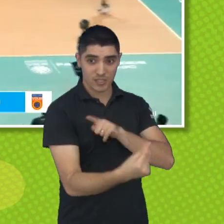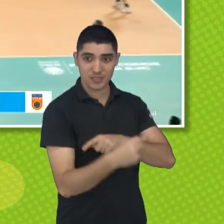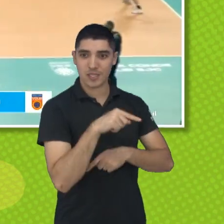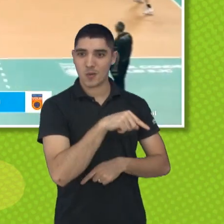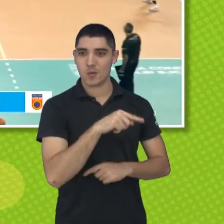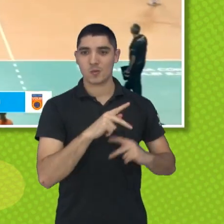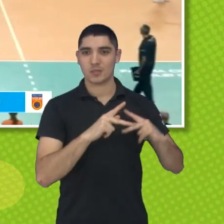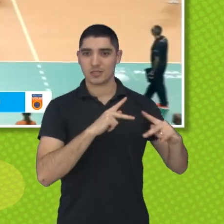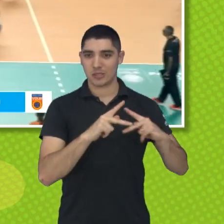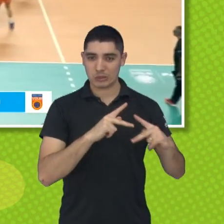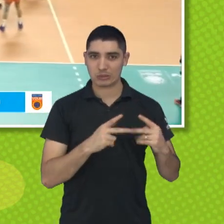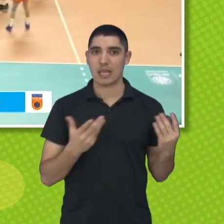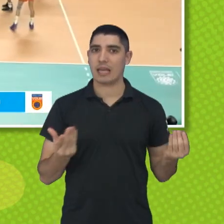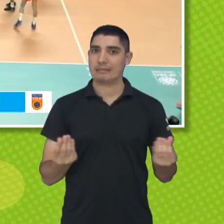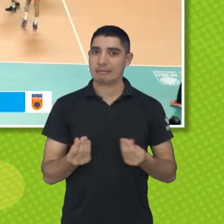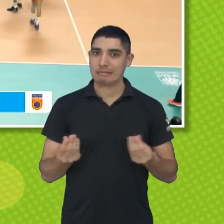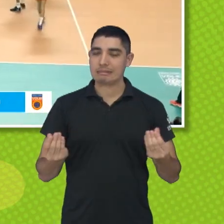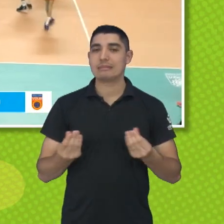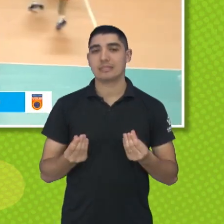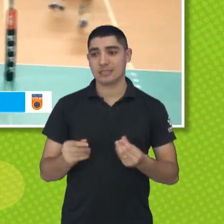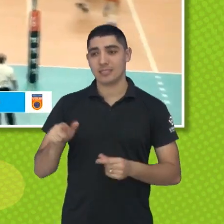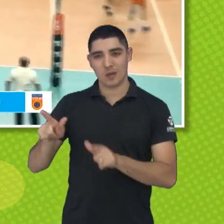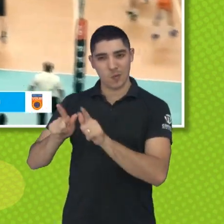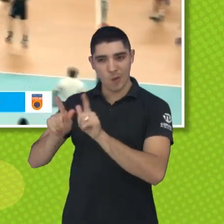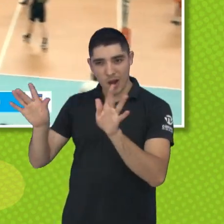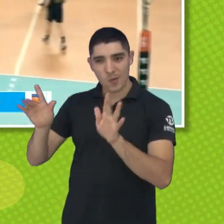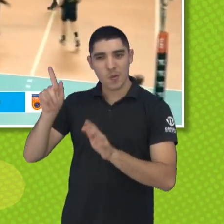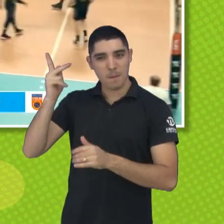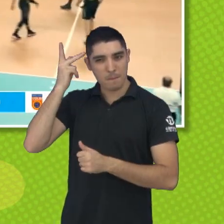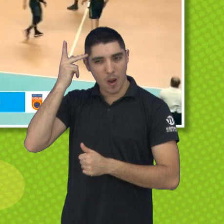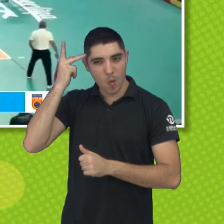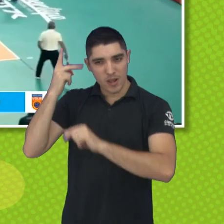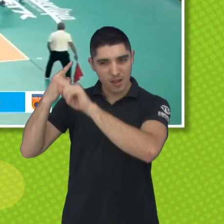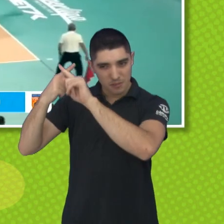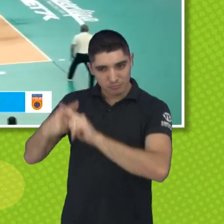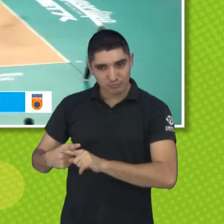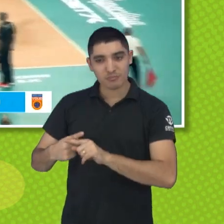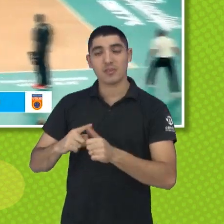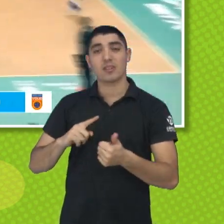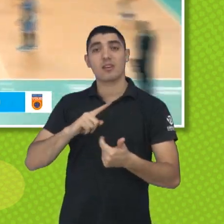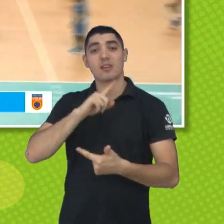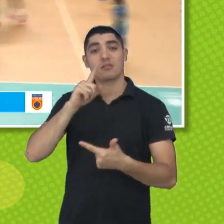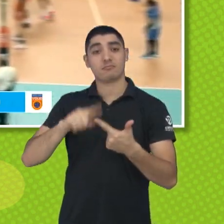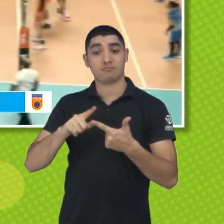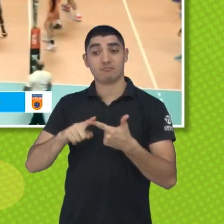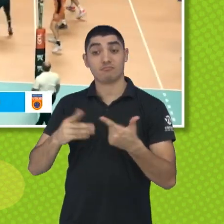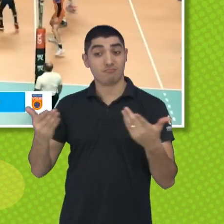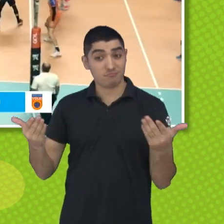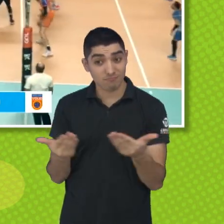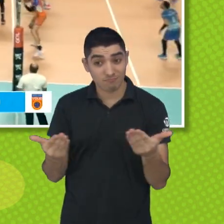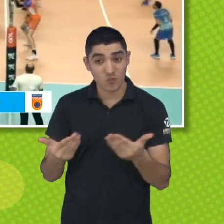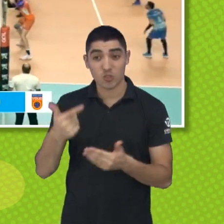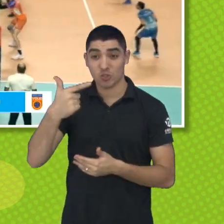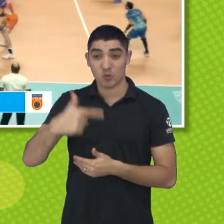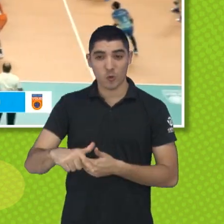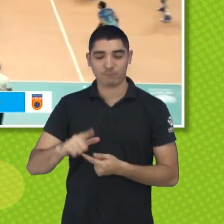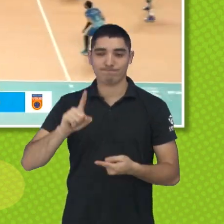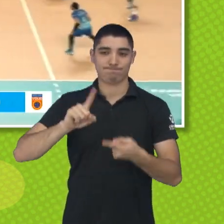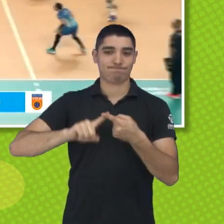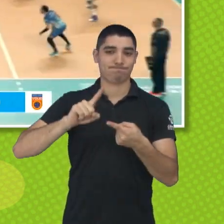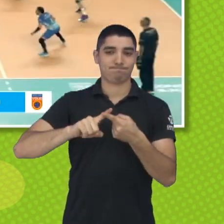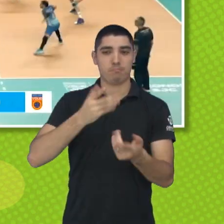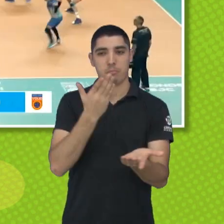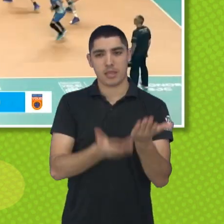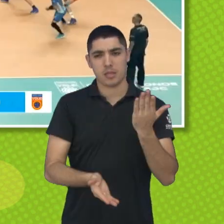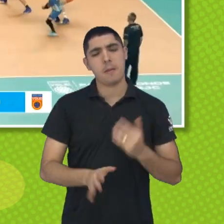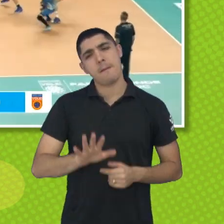do Paulista, agora... Tudo bem que na primeira rodada, na primeira fase, no primeiro turno, o São José ganhou em Guarulhos, mas agora sofre o revés aí, a derrota. Eu